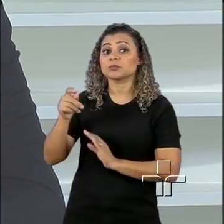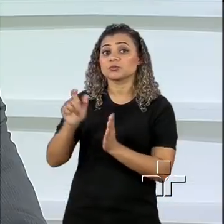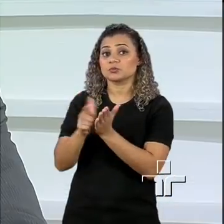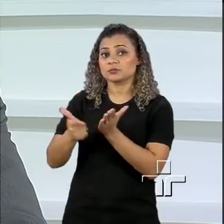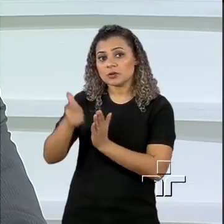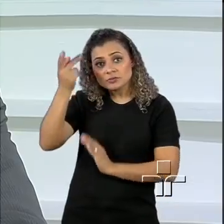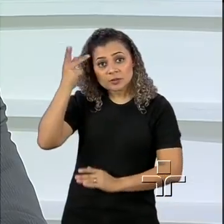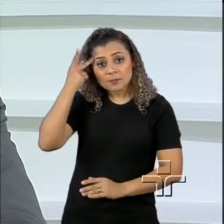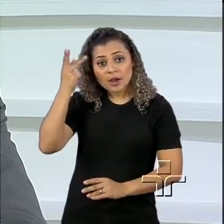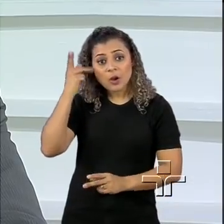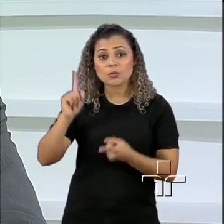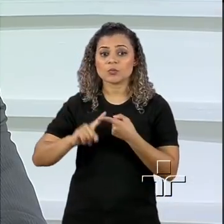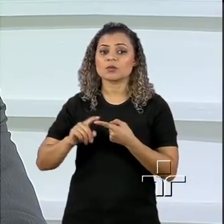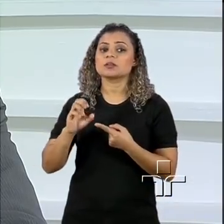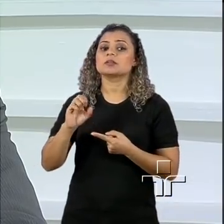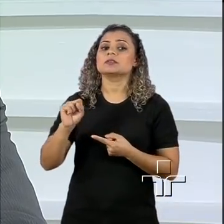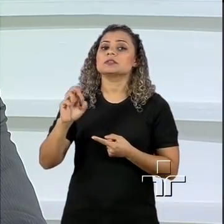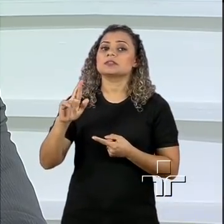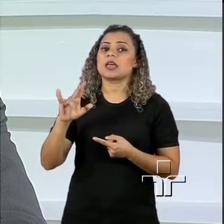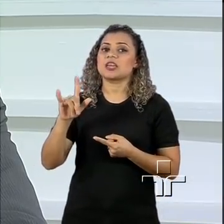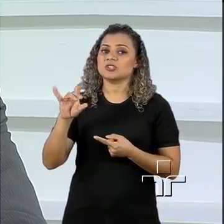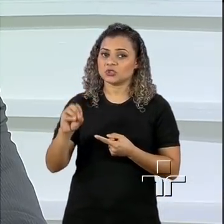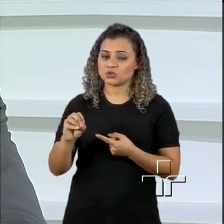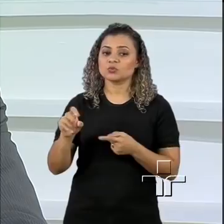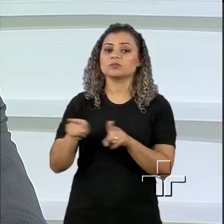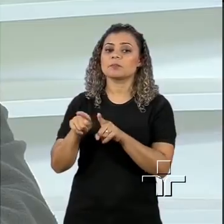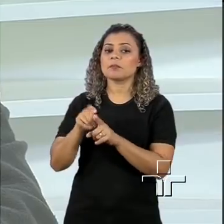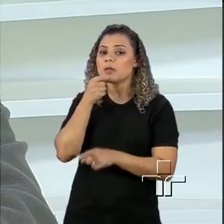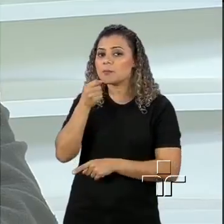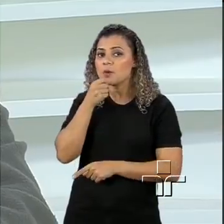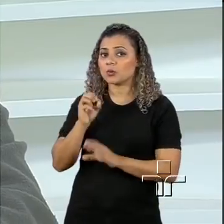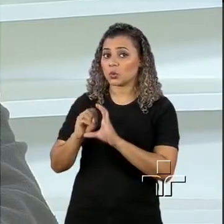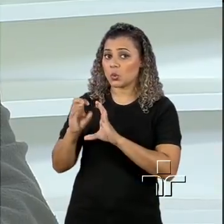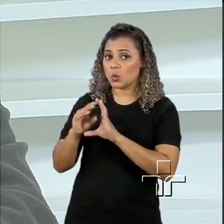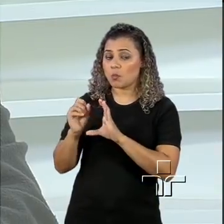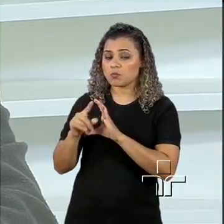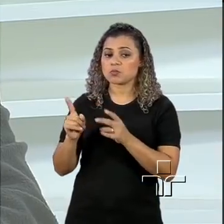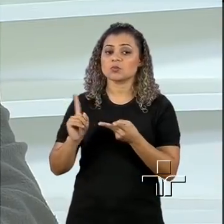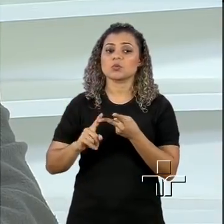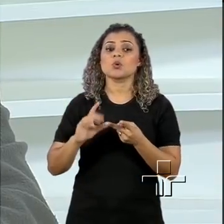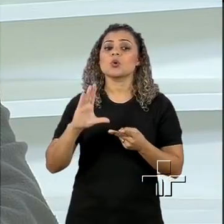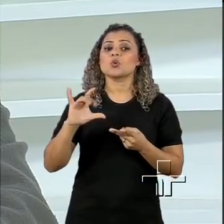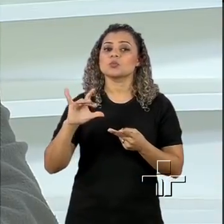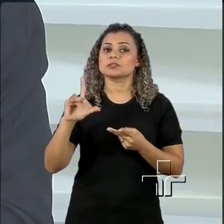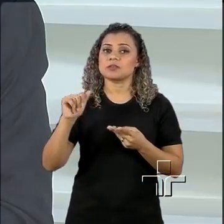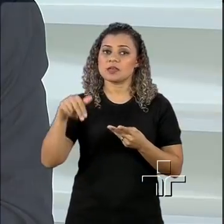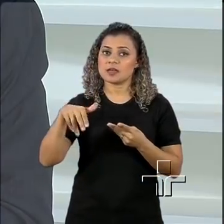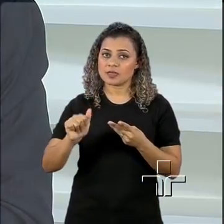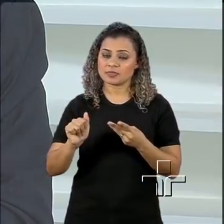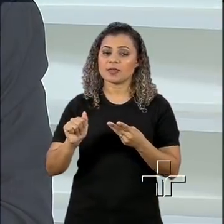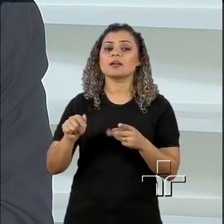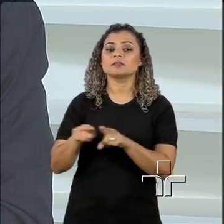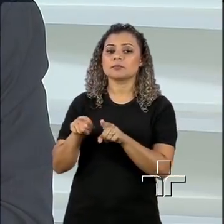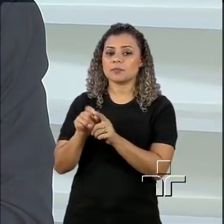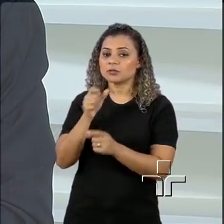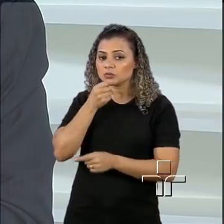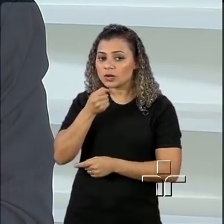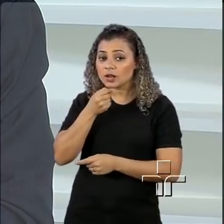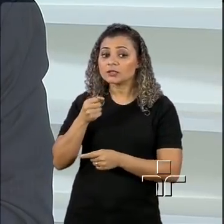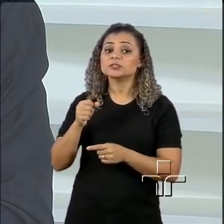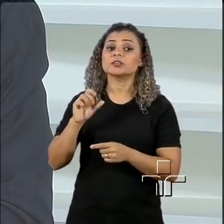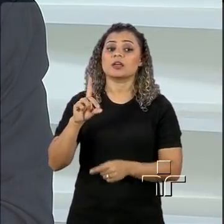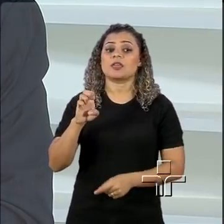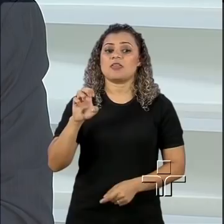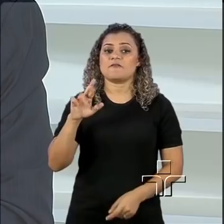Paulo, Sérgio Roxo, repórter do jornal O Globo, Luciano Araújo, jornalista, Evaldo Novellini, diretor